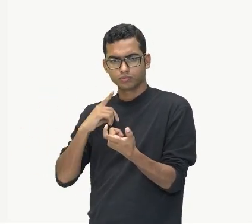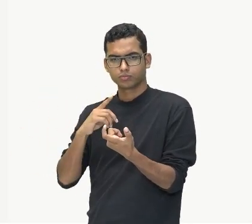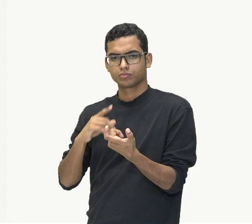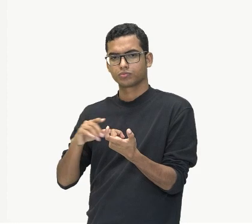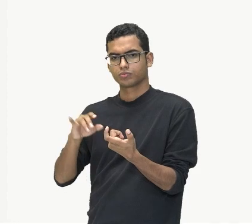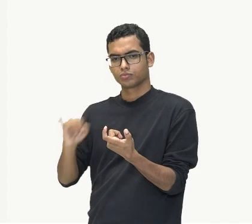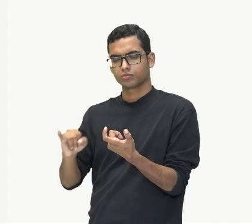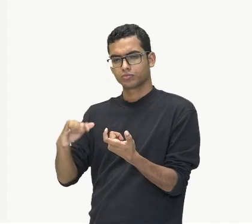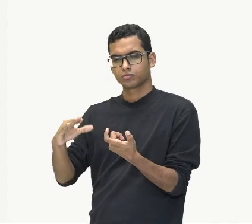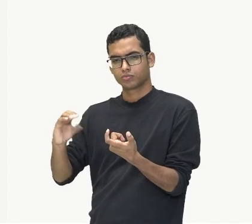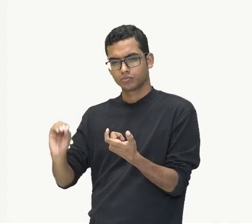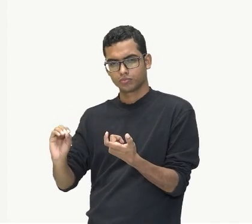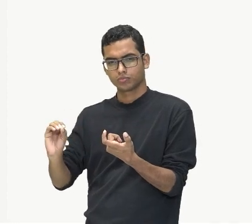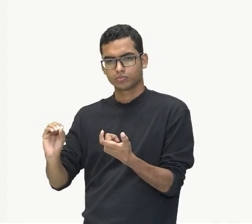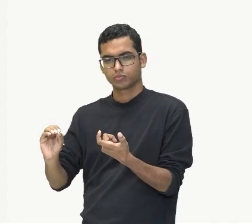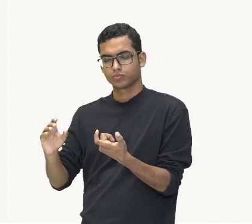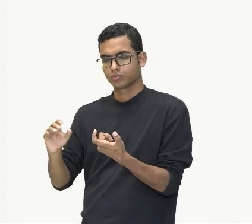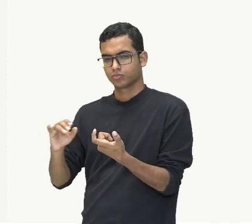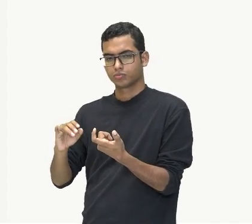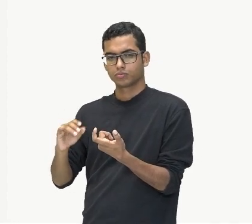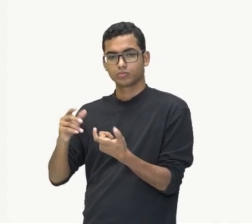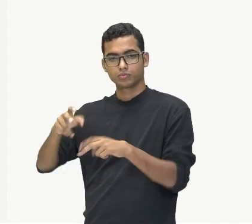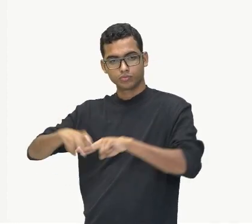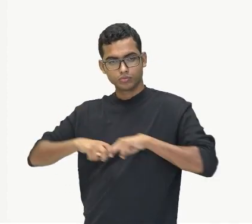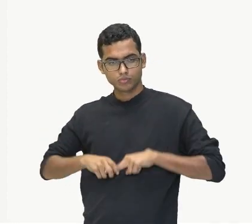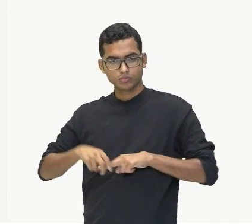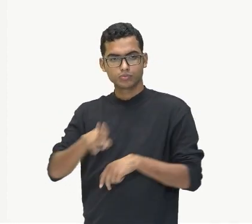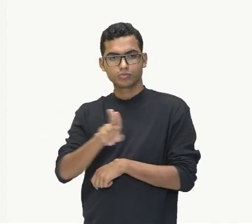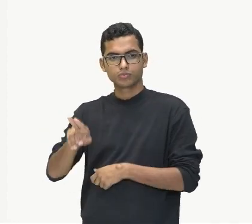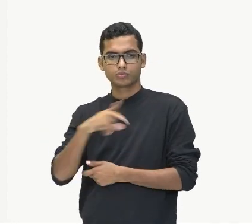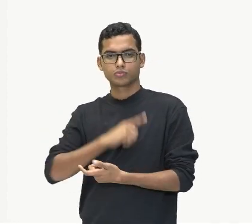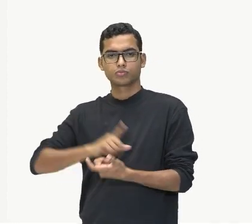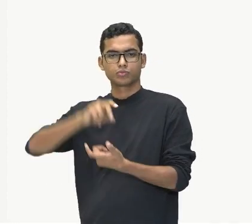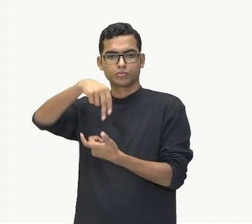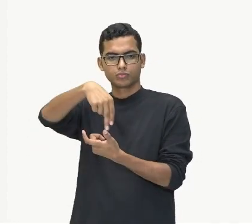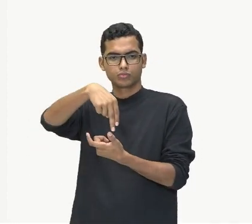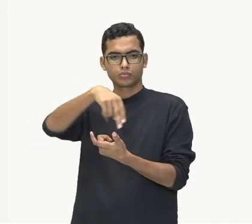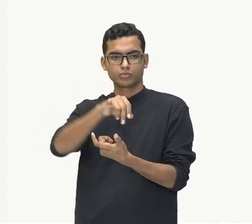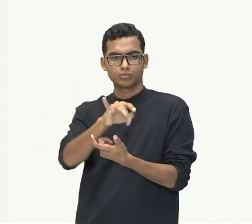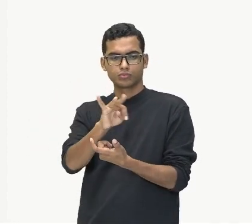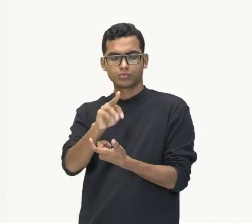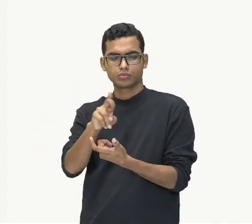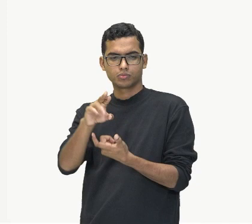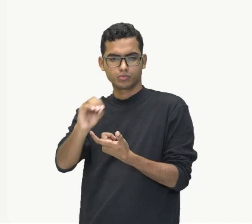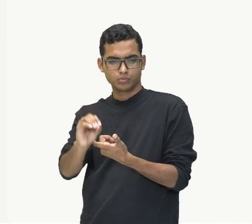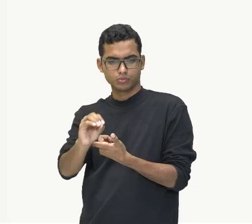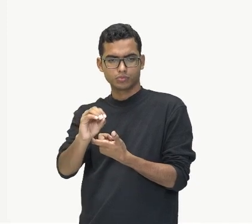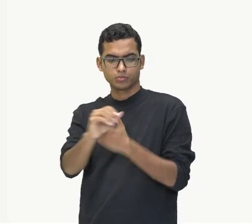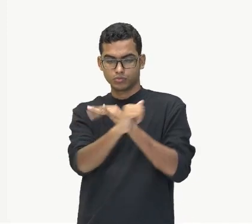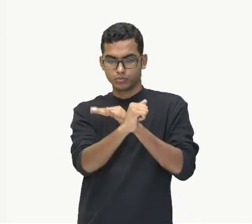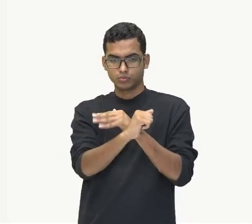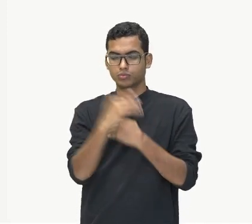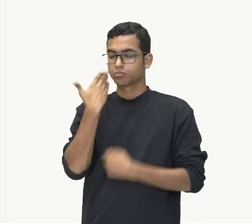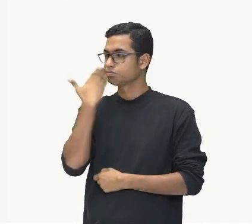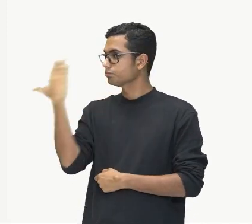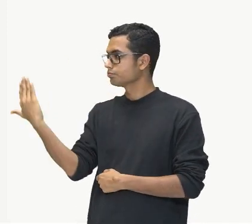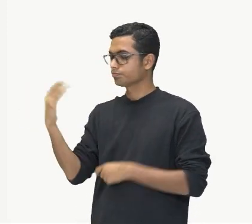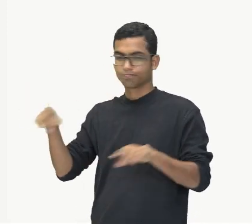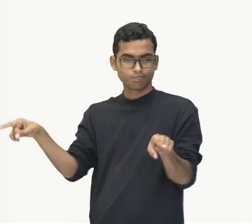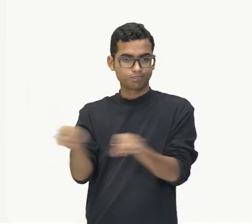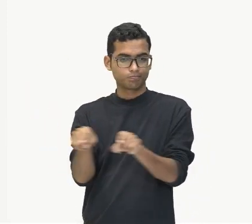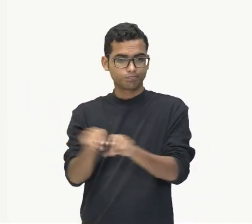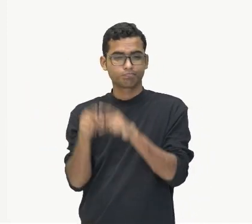ico, por isso que ficou ácido nítrico. E observe que